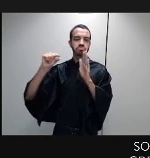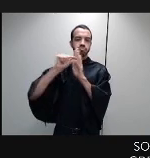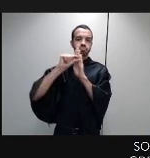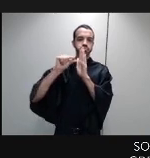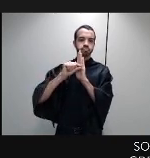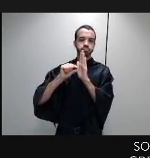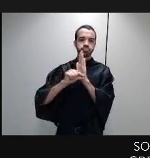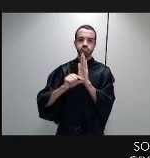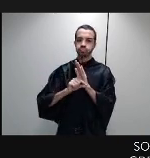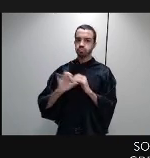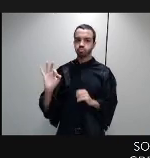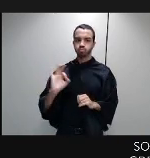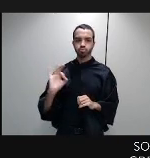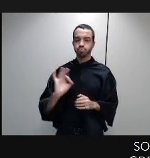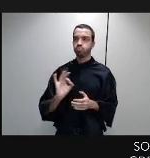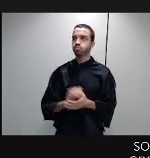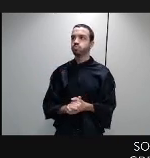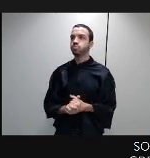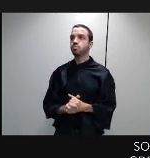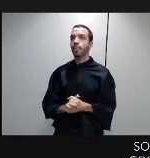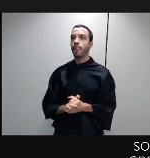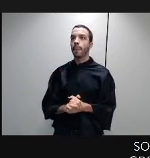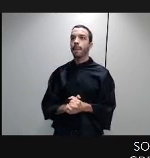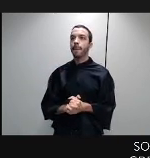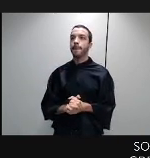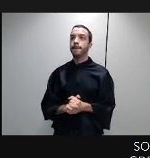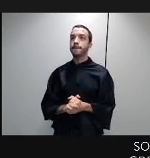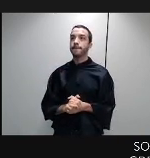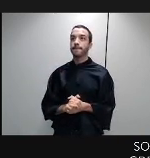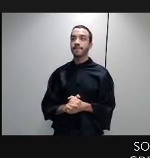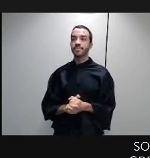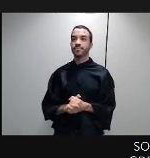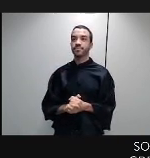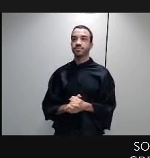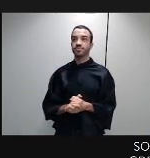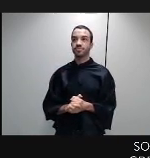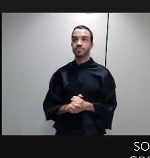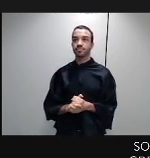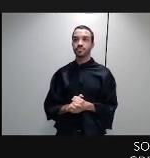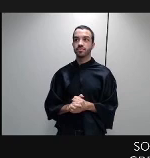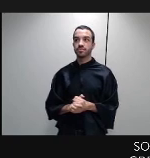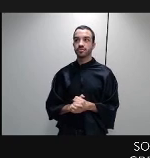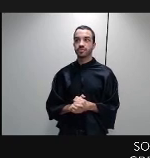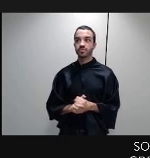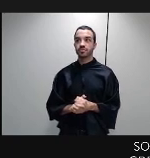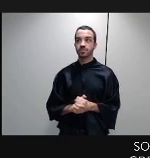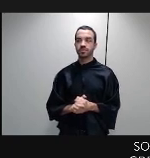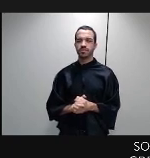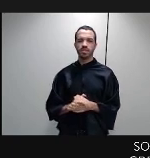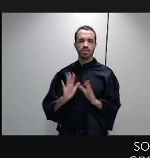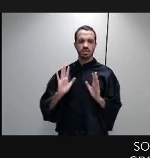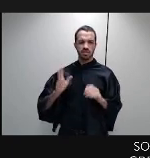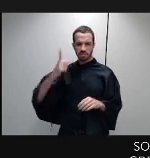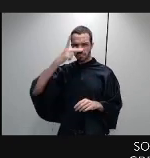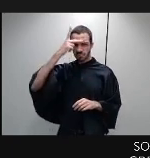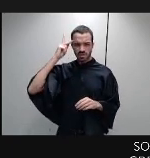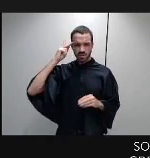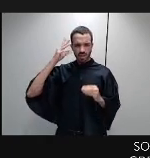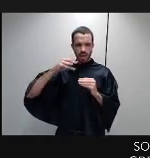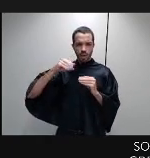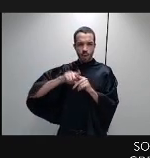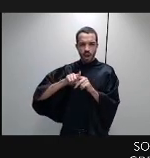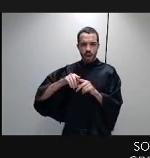a demonstração de que a tradicional ação foi praticada pelo transportador e não pelo vendedor